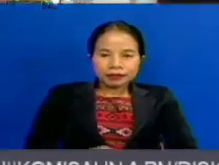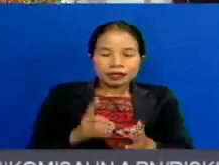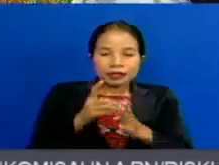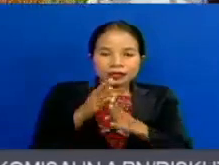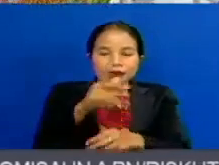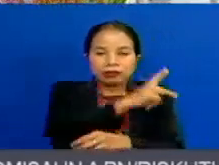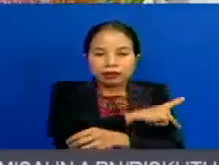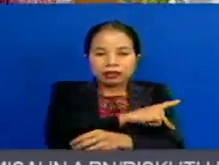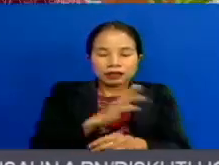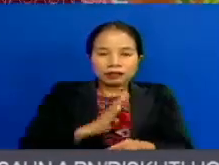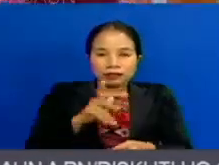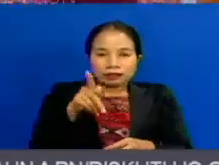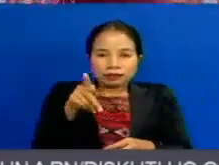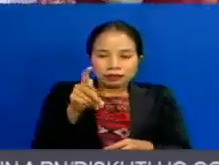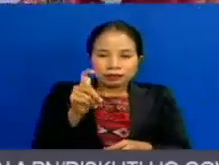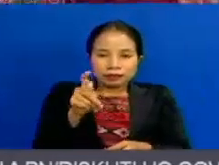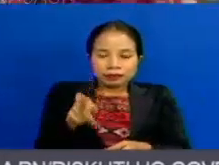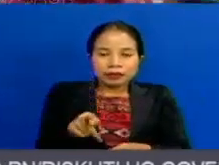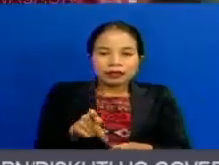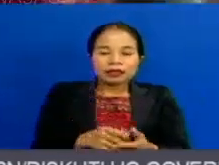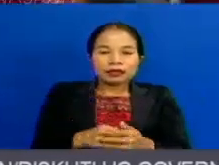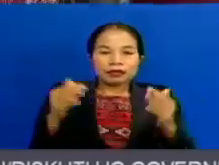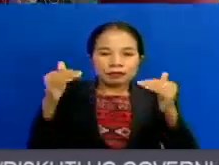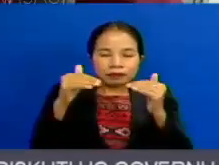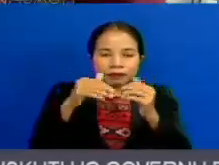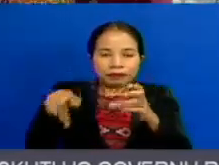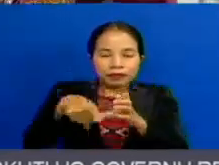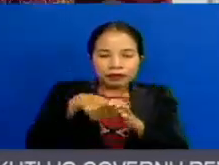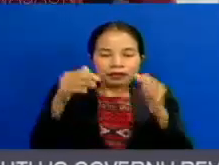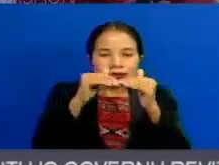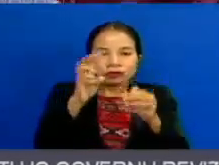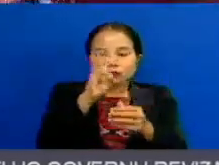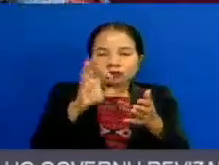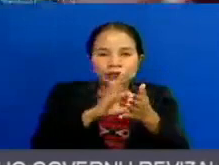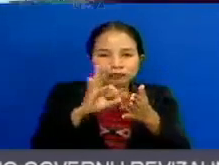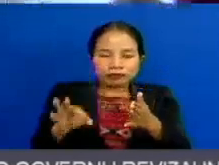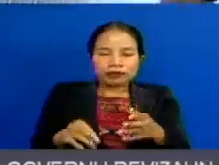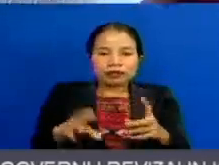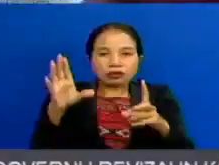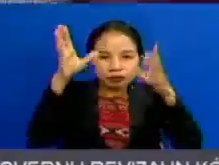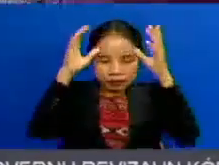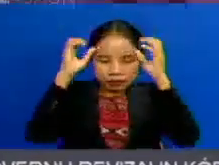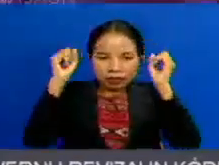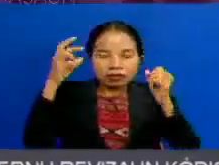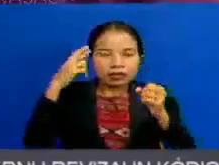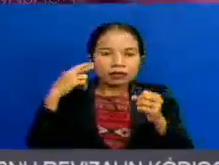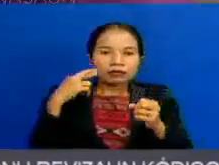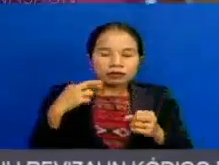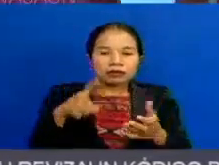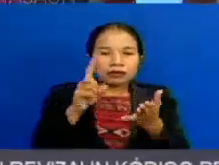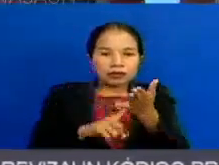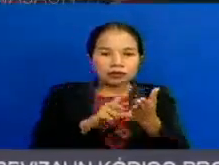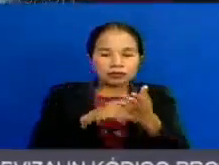Diretor clínica by Rupite Inácio dos Santos encontro quarta-feira né, o chefe de Estado José Ramos Horta, onde discute com o